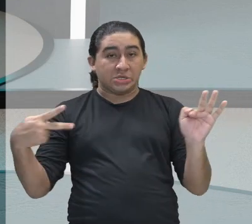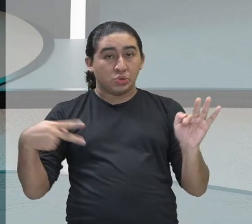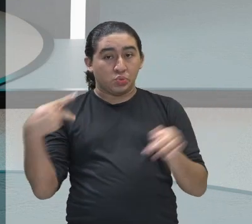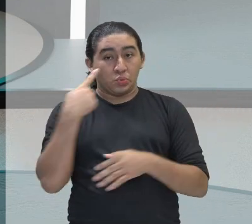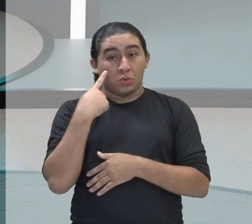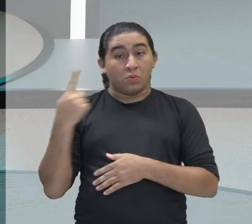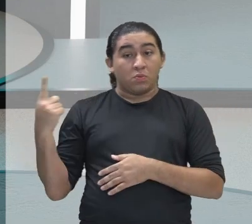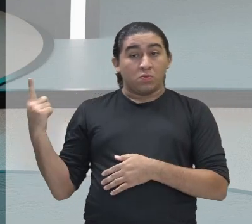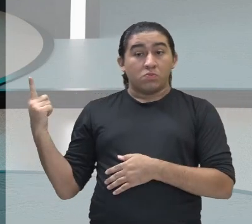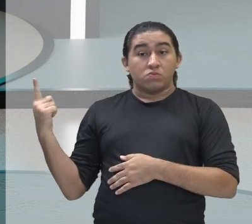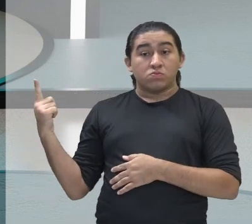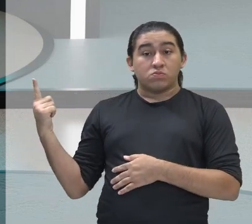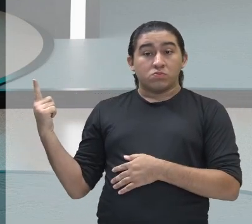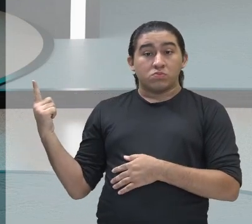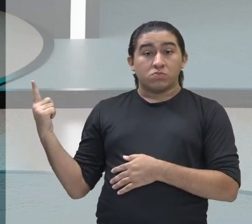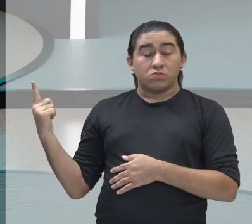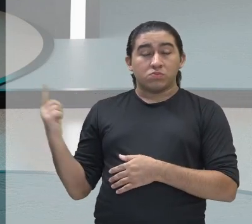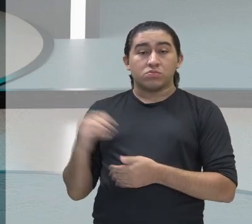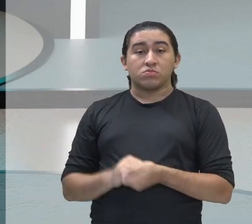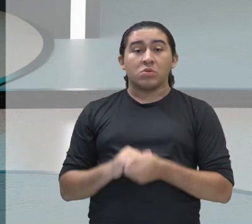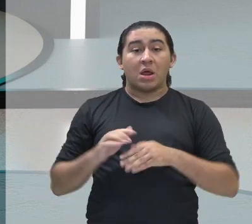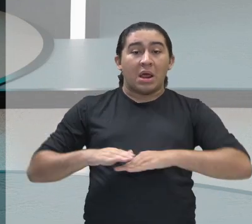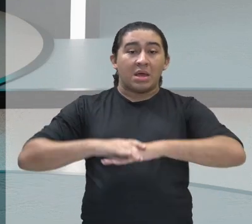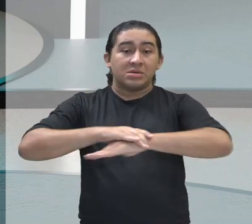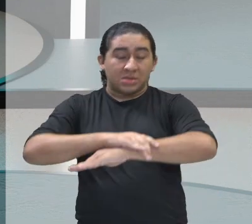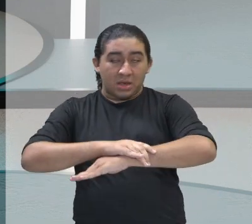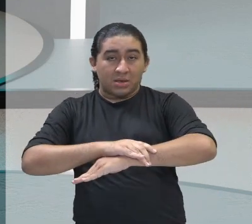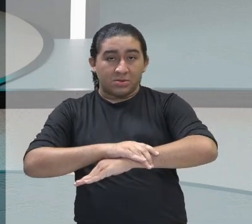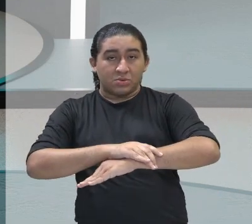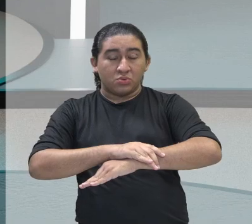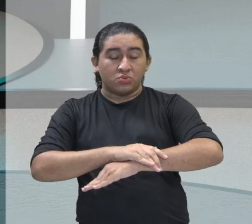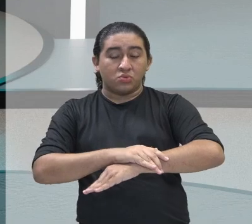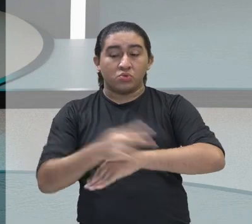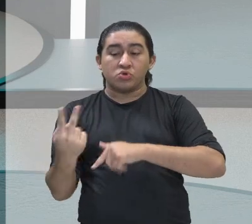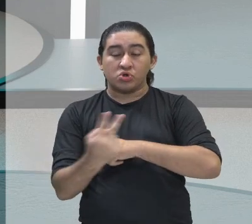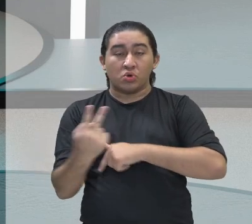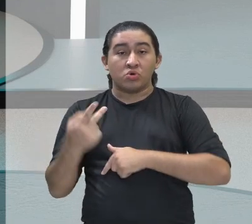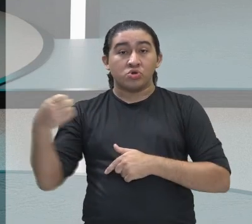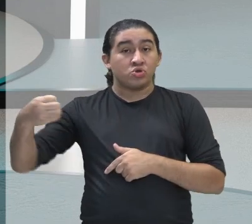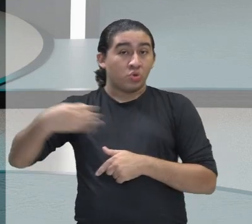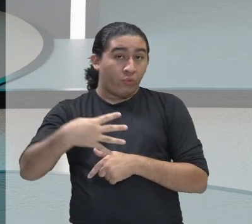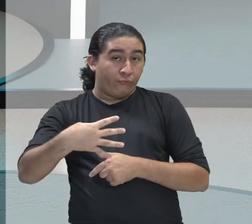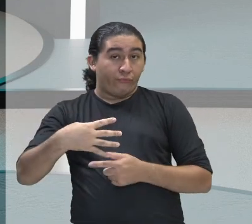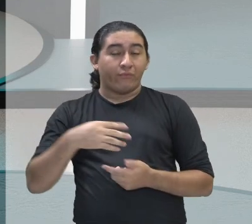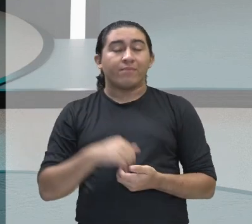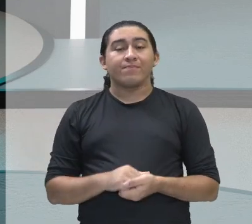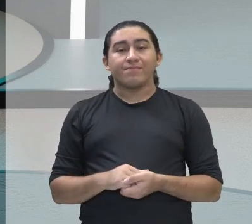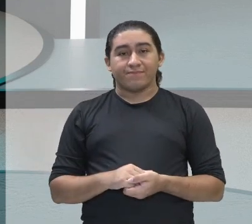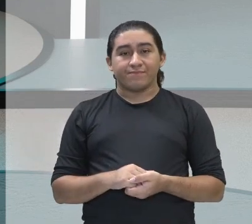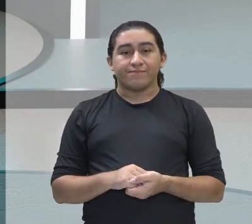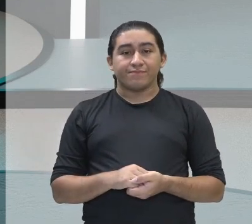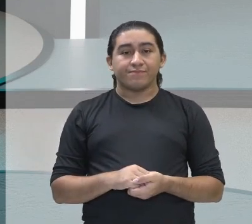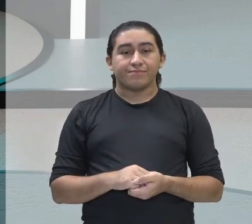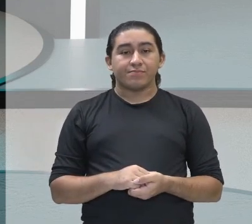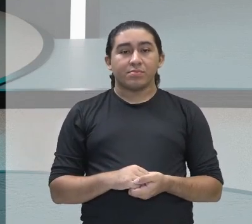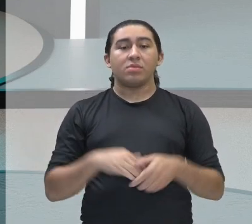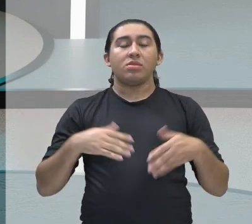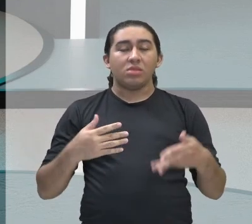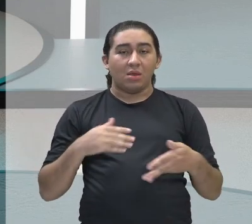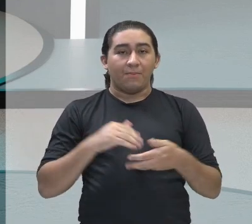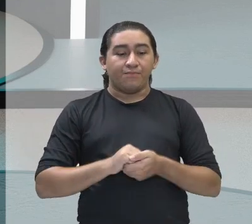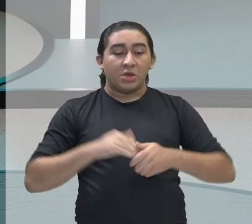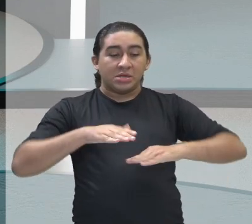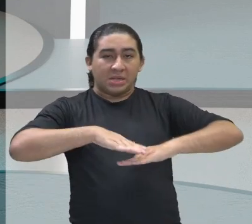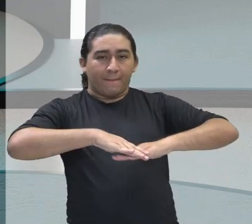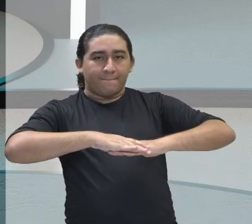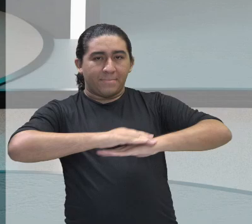de calçados, né, de sapatos, shoes, are new. Então, os pares de sapato é o nosso substantivo, né? Uma